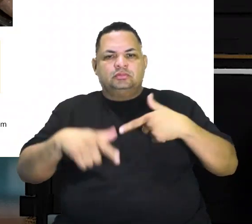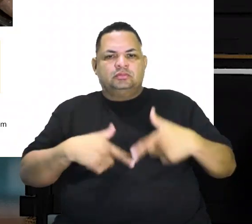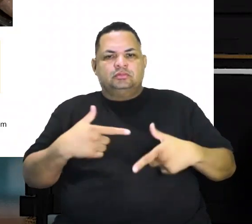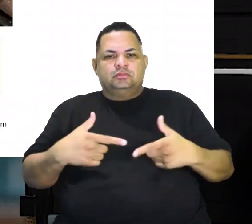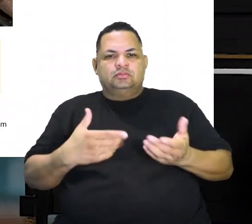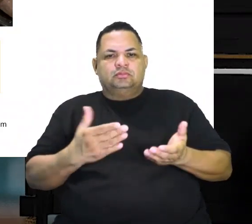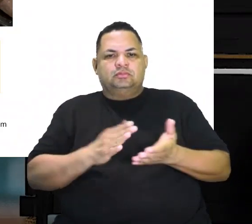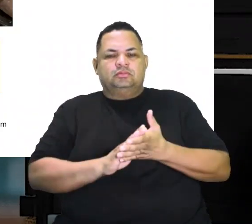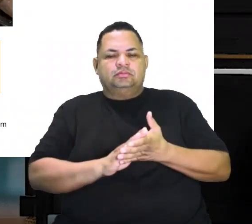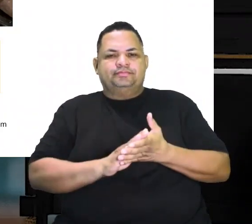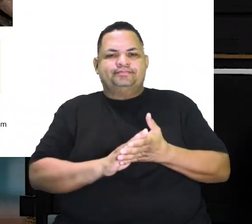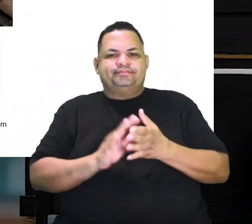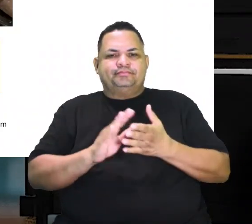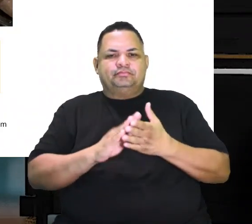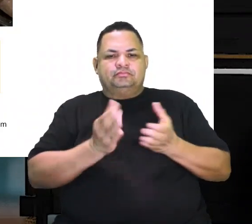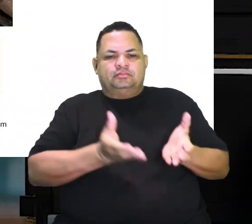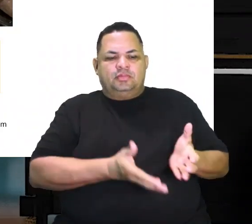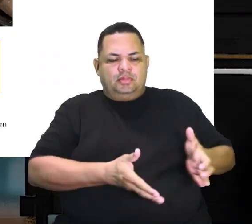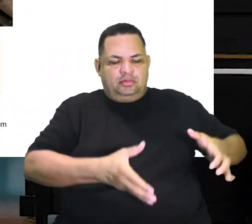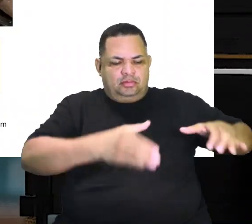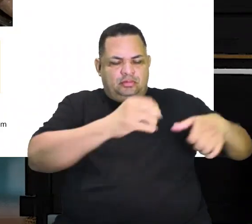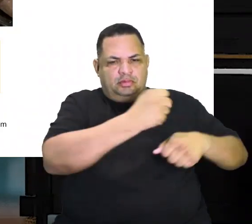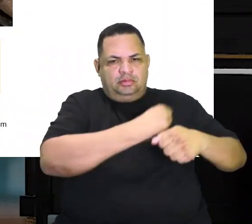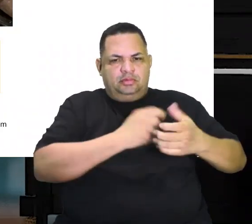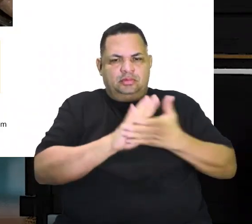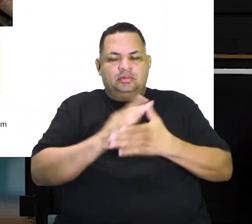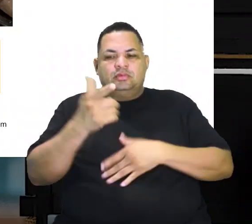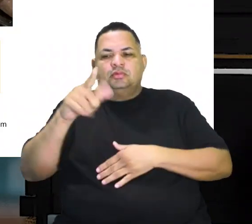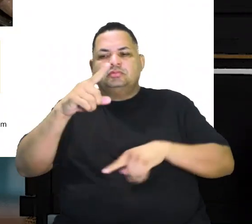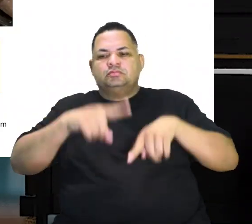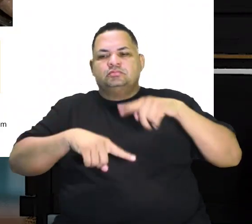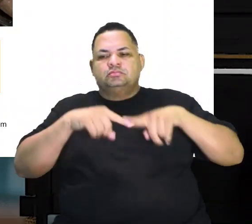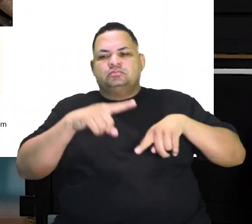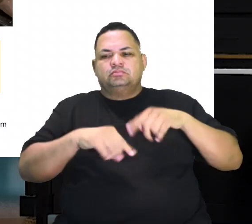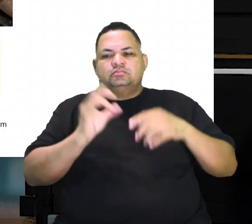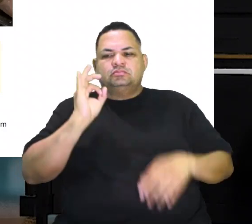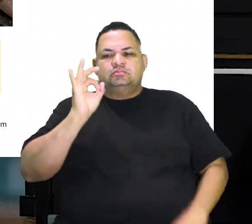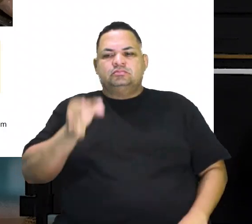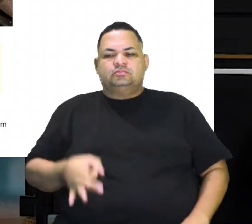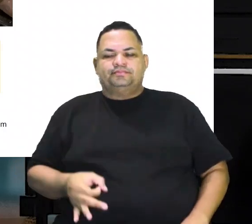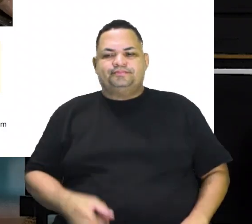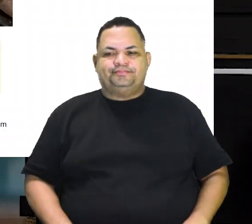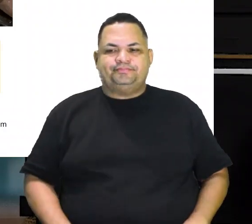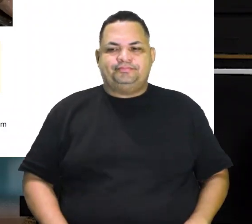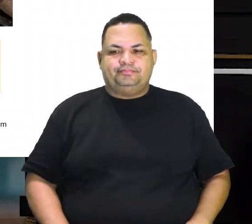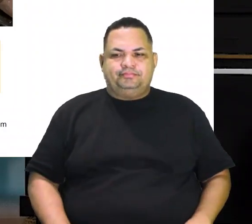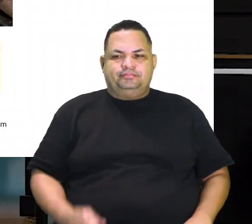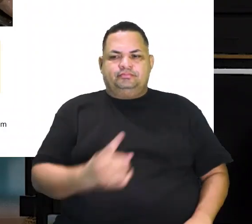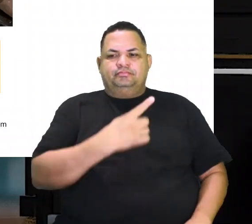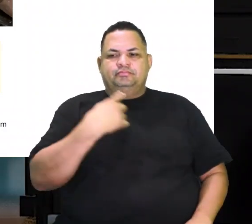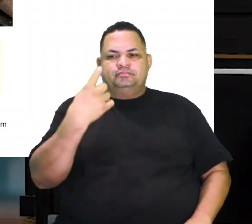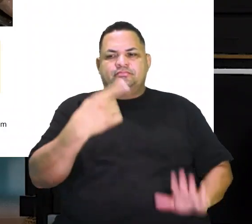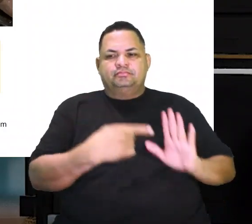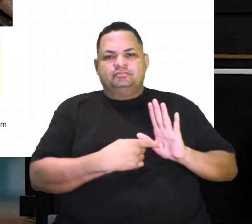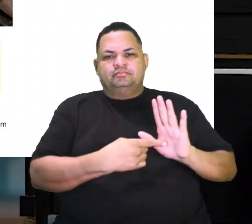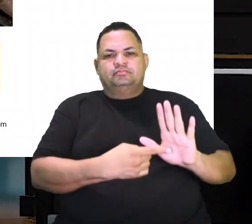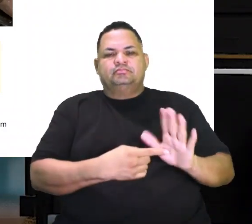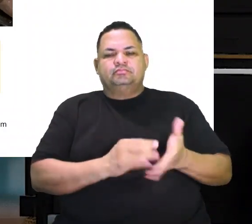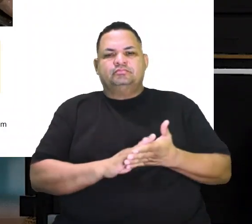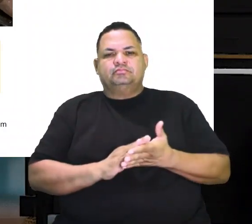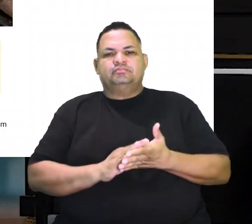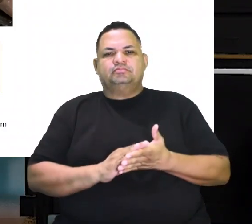confecção e dessas panelas de barro e outros materiais, certo? Então, nós trouxemos aqui